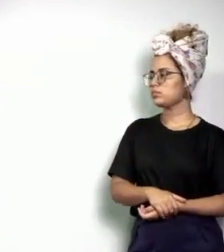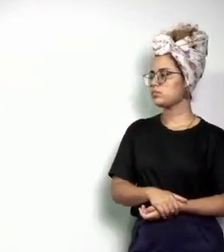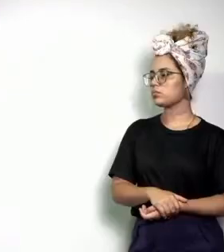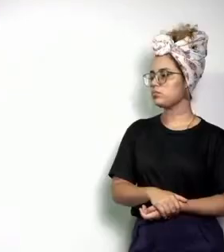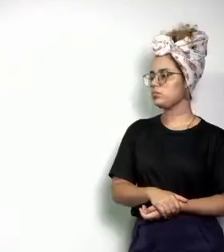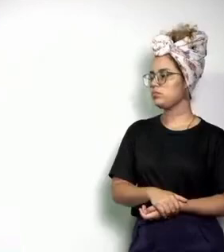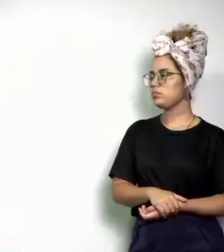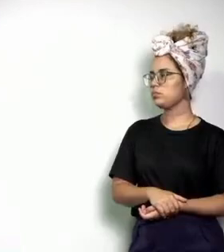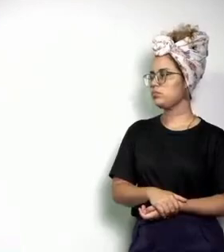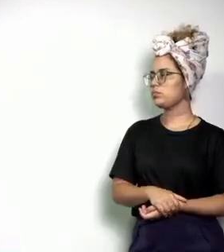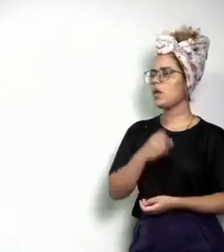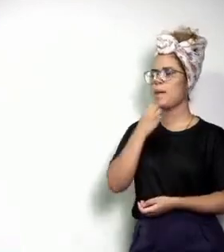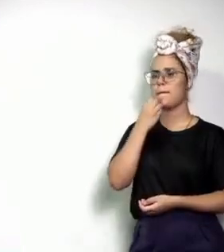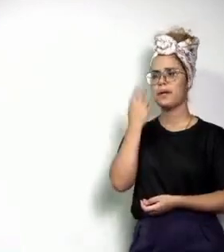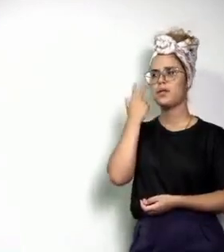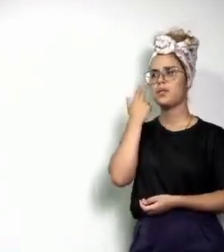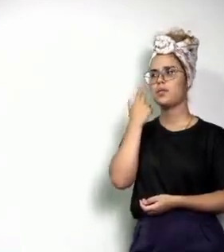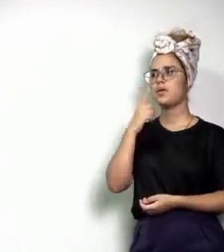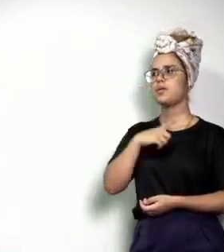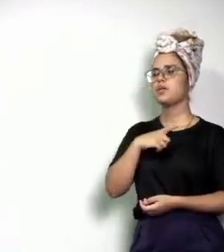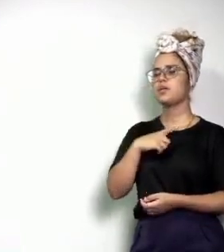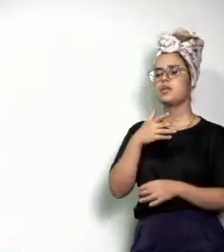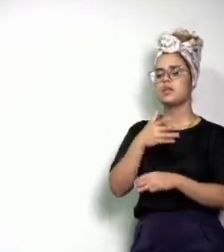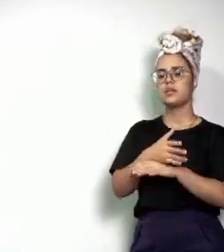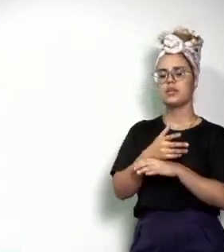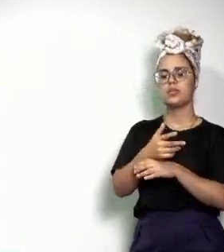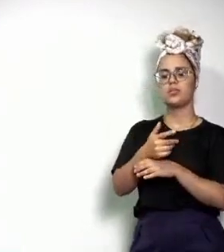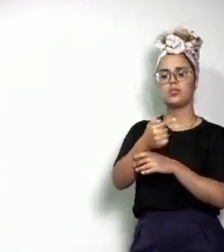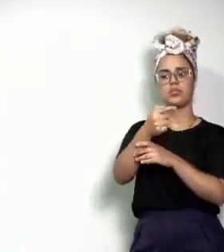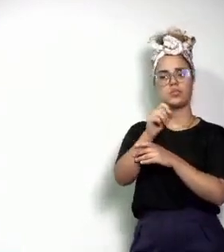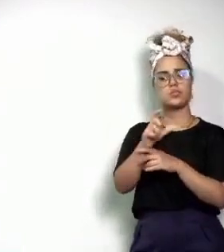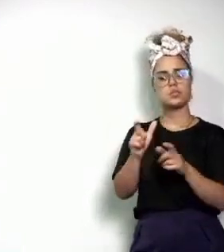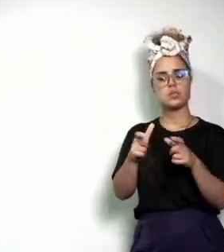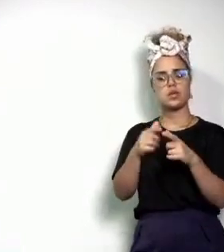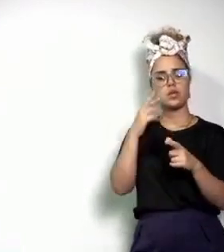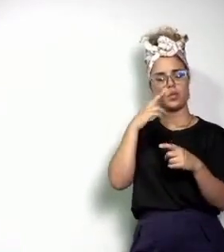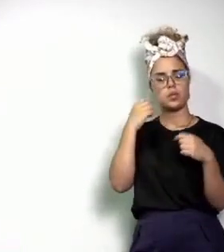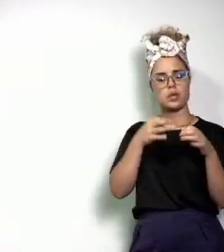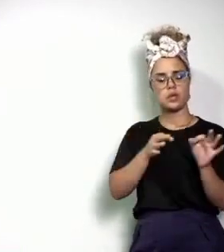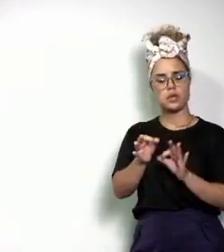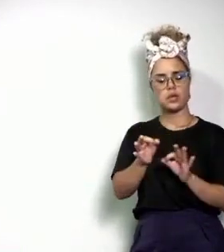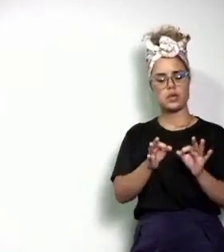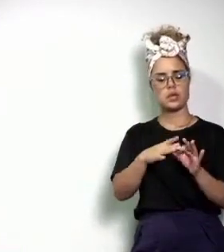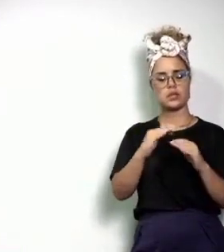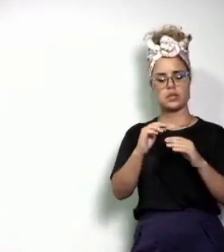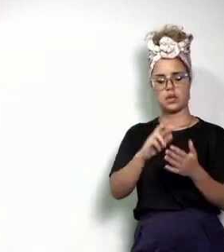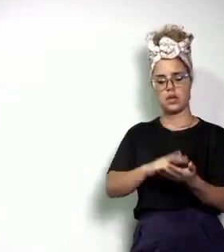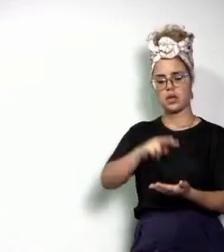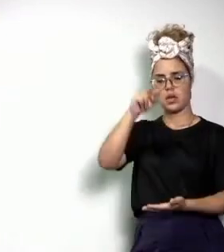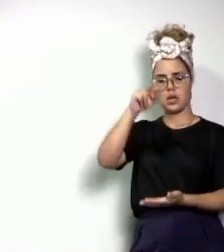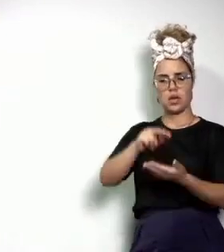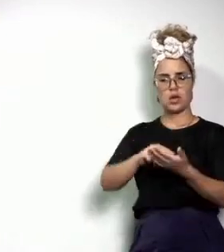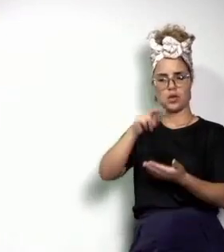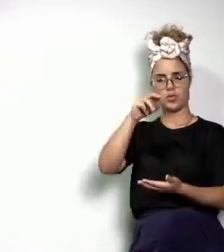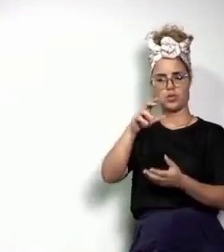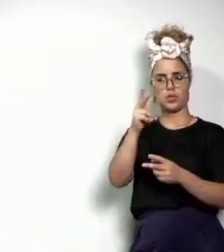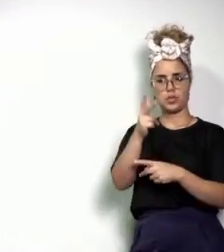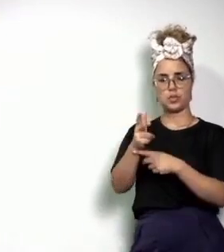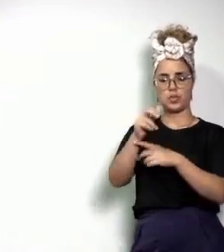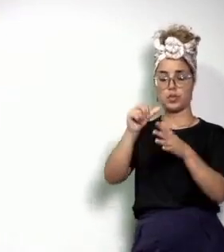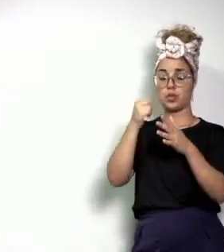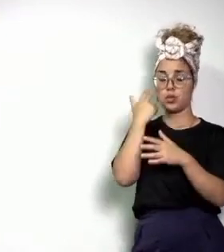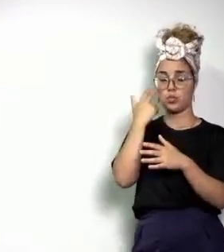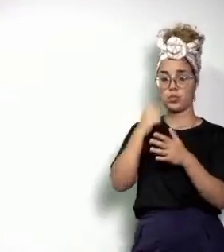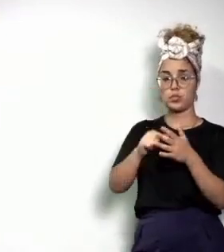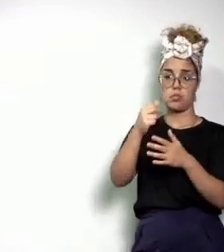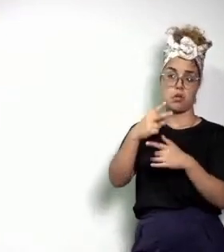Isso é bem comum também em set, tá? Quando a gente precisa fazer ajuste na altura da câmera, geralmente primeiro ou segundo assistente